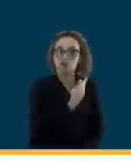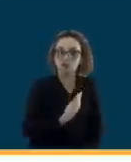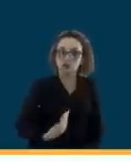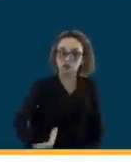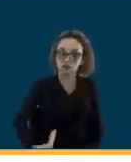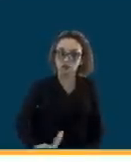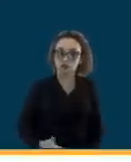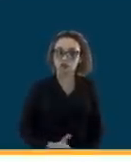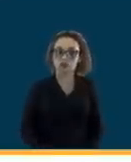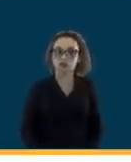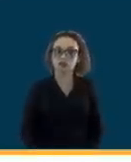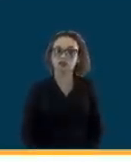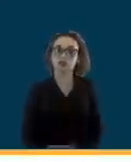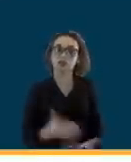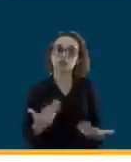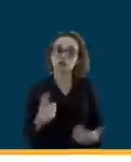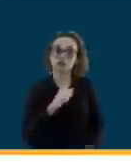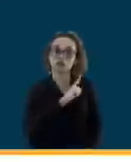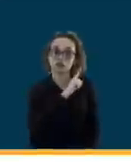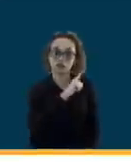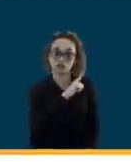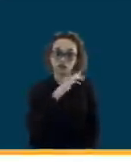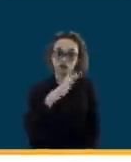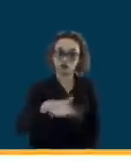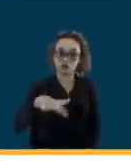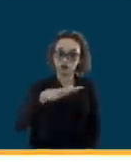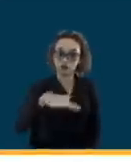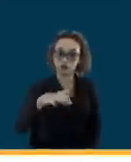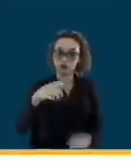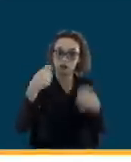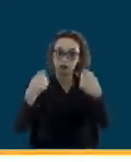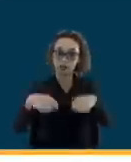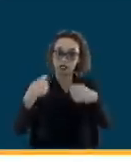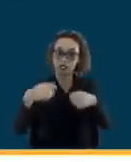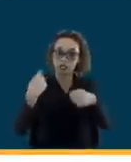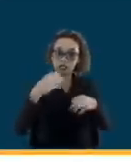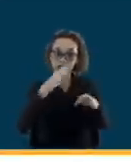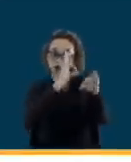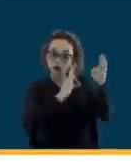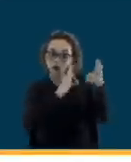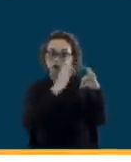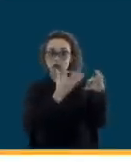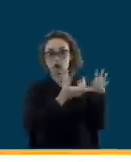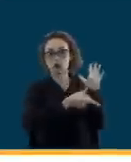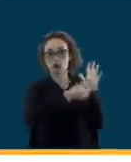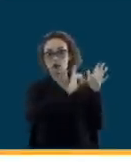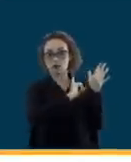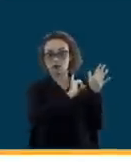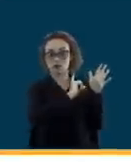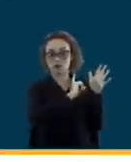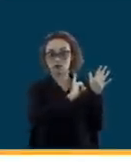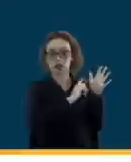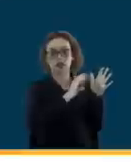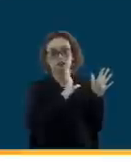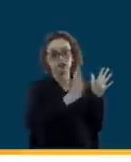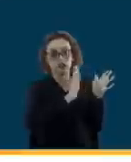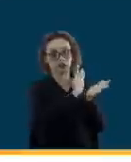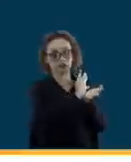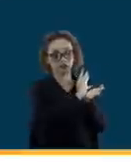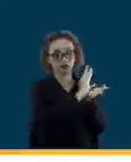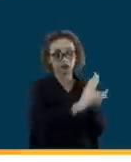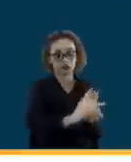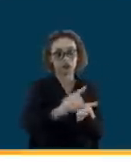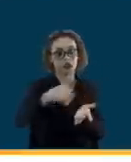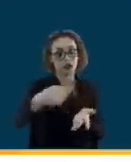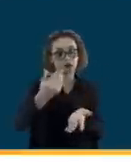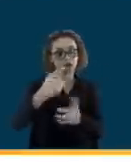os gestores do espaço já têm que programar, então nós já vamos repassar um recurso para essa roda de samba.